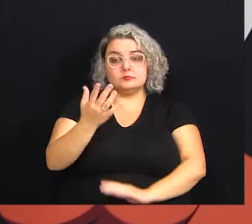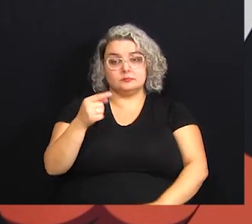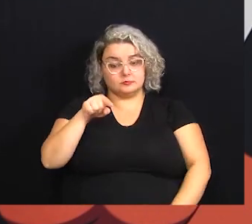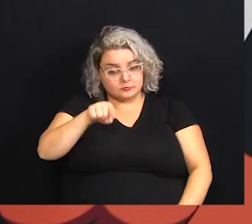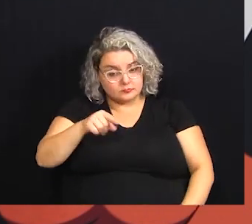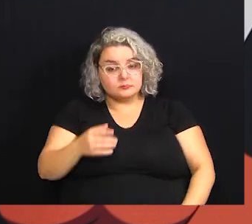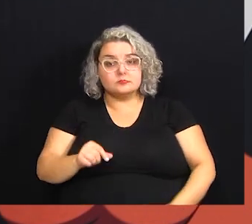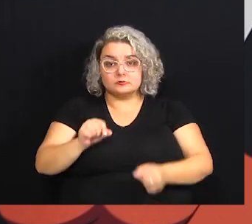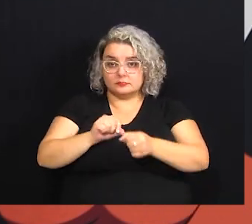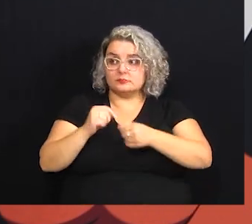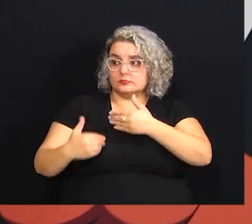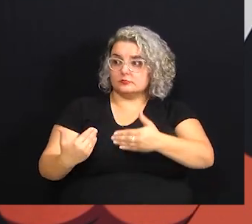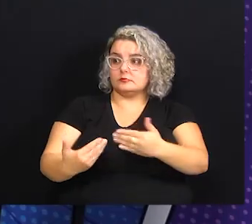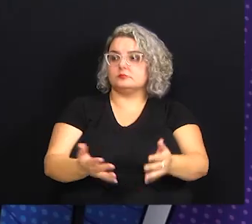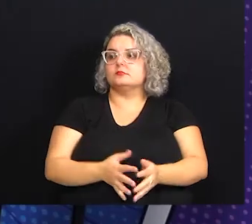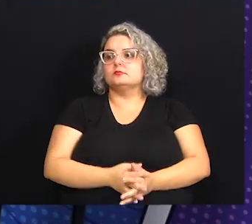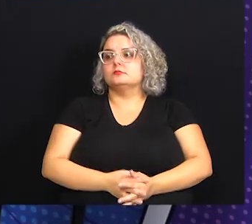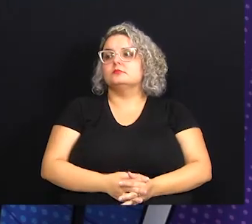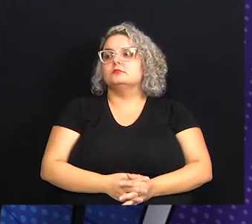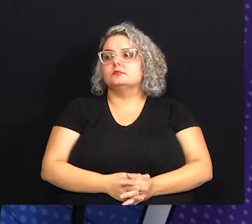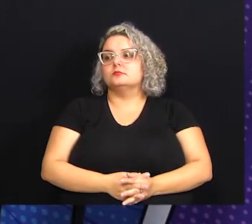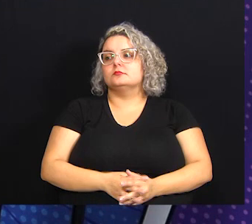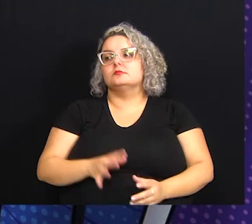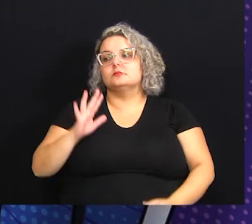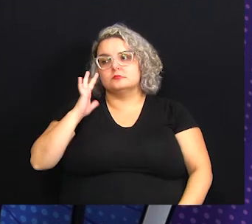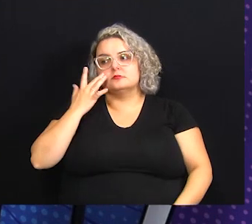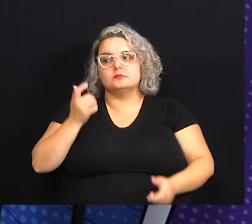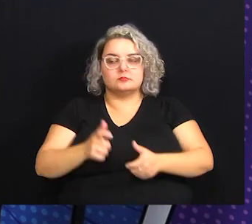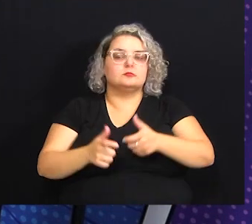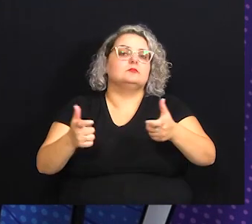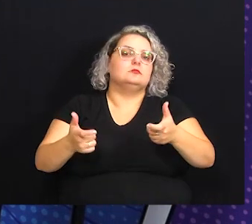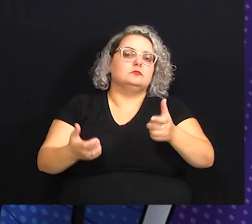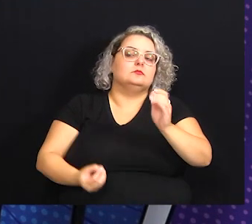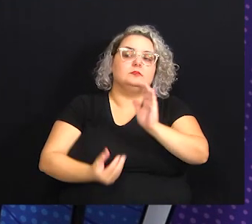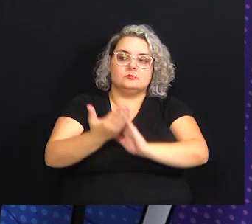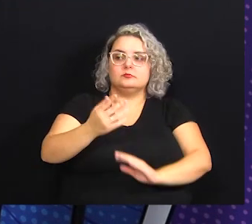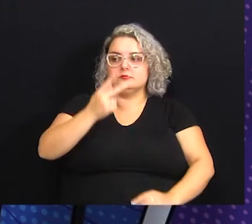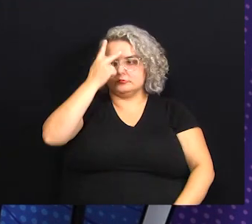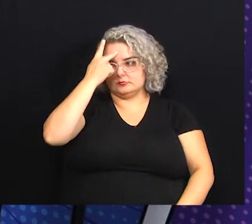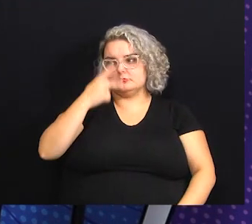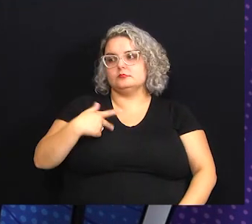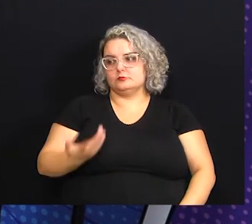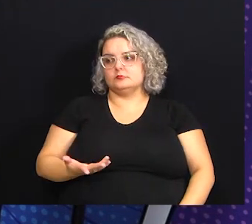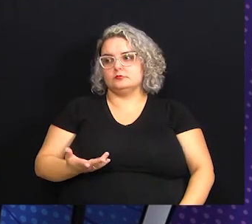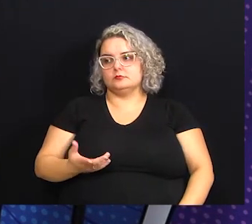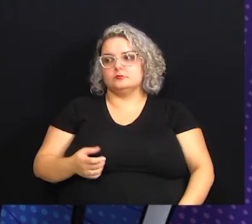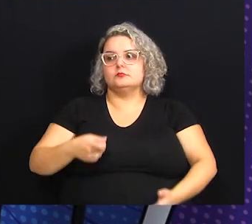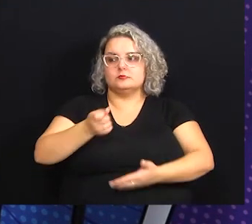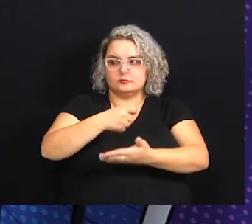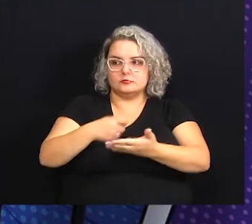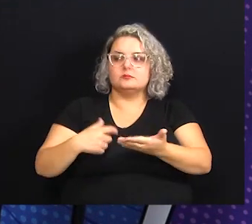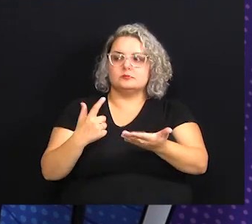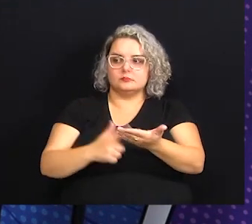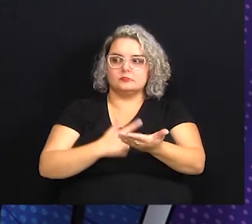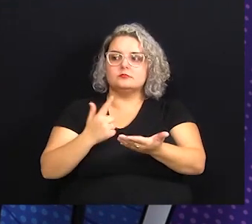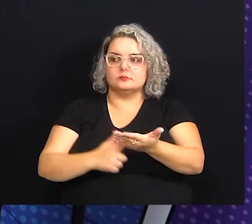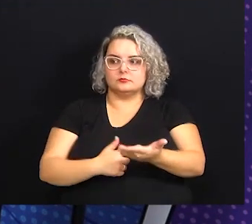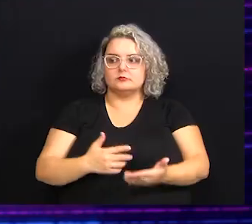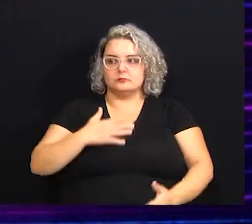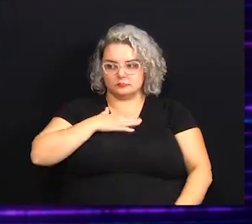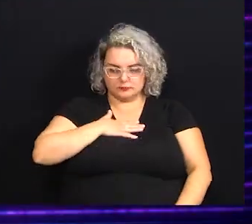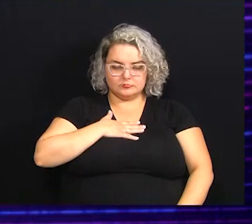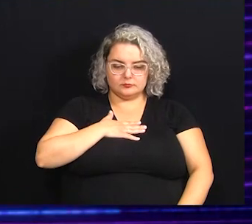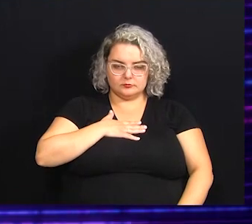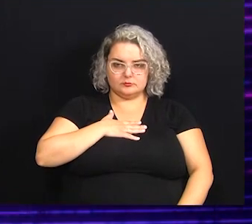nesse processo? Eu acho que a maior descoberta foi com relação a mim mesma, igual eu falei, eu resolvi escrever esse livro por